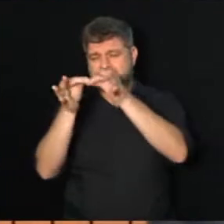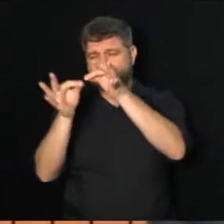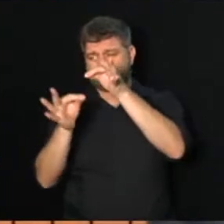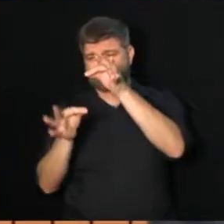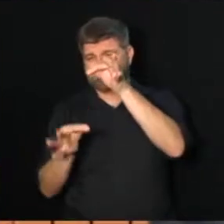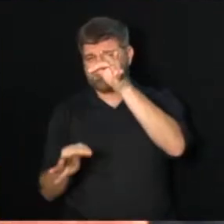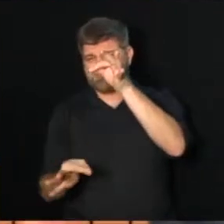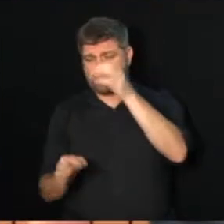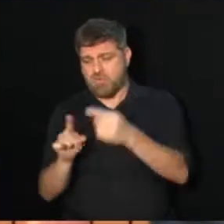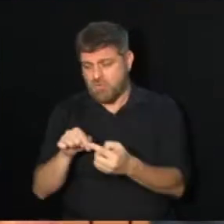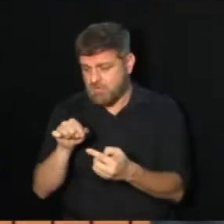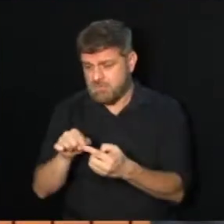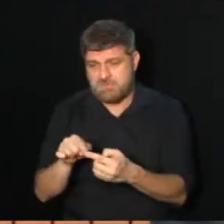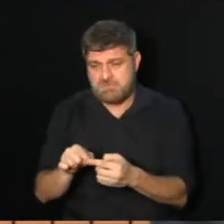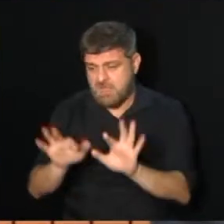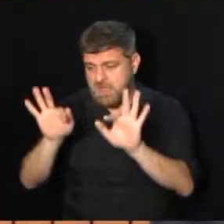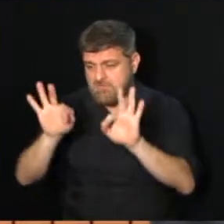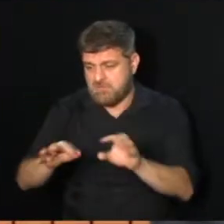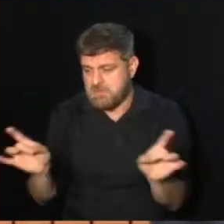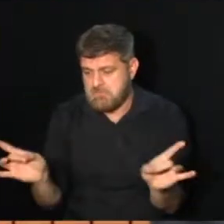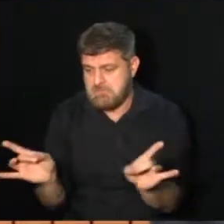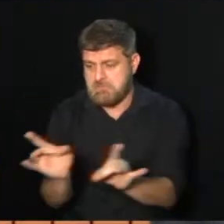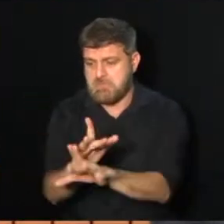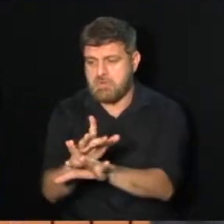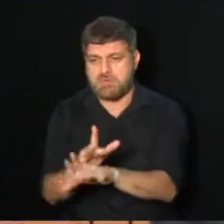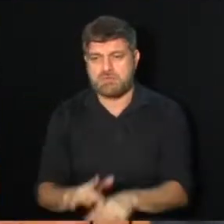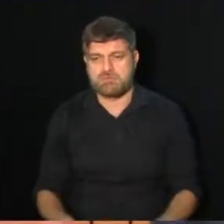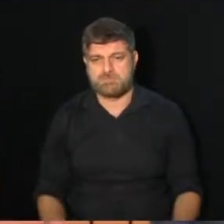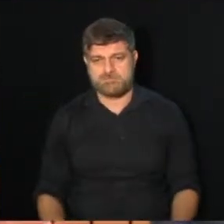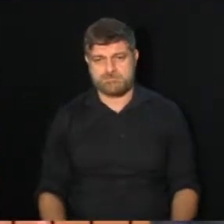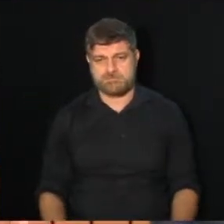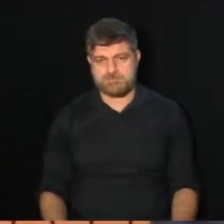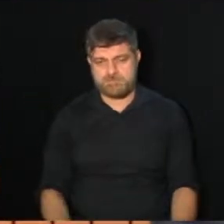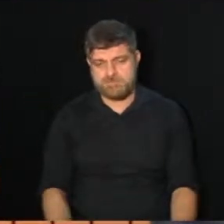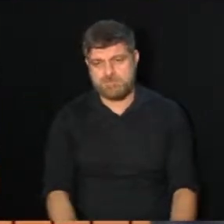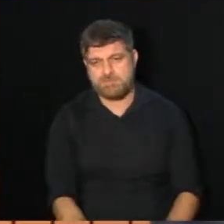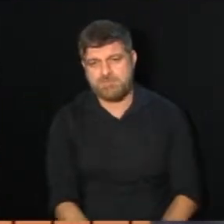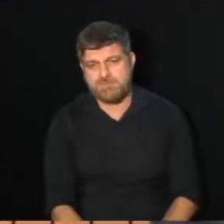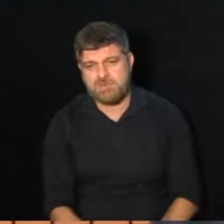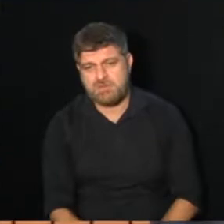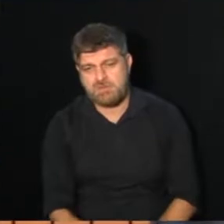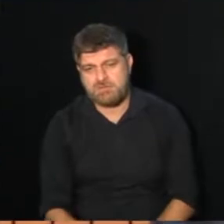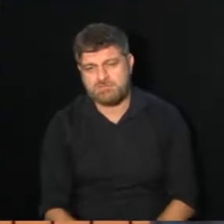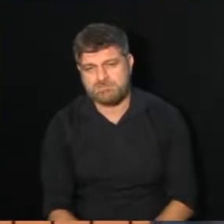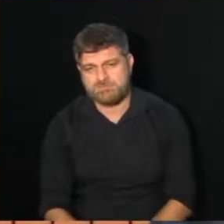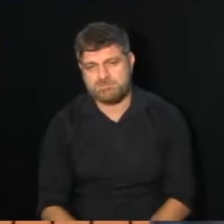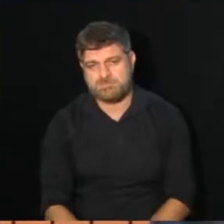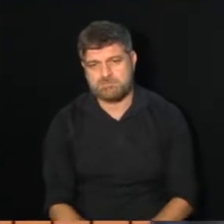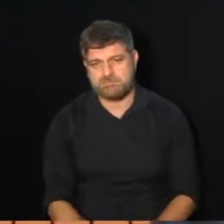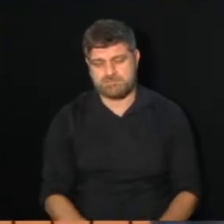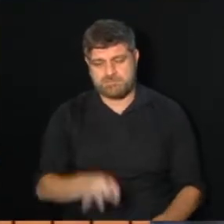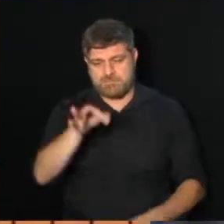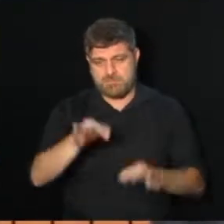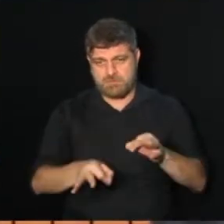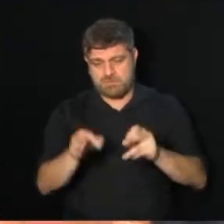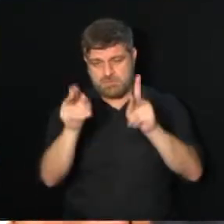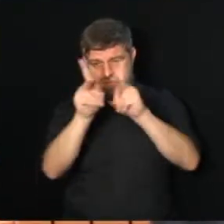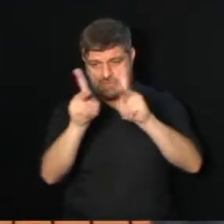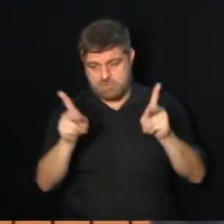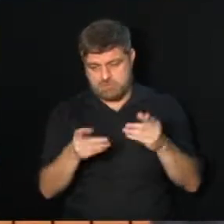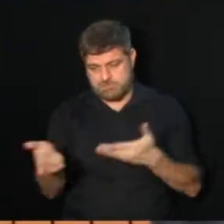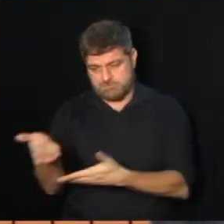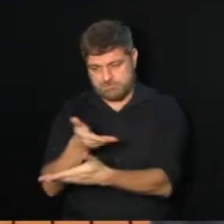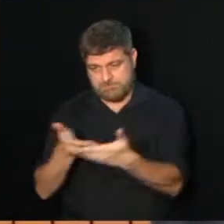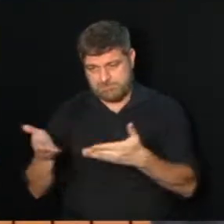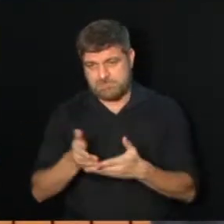audiência não é iniciar a audiência e, ao terminar, pronto, está tudo resolvido, e a Justiça Restaurativa, esse projeto,